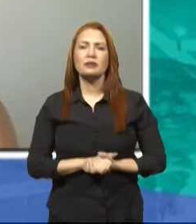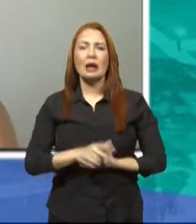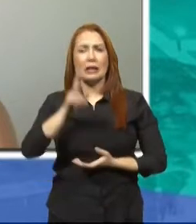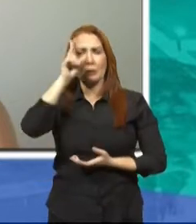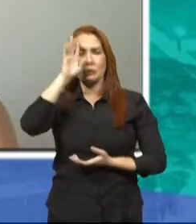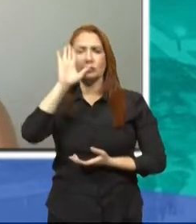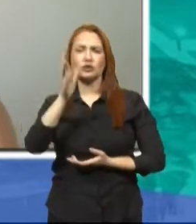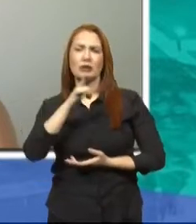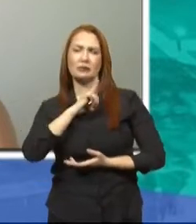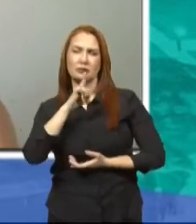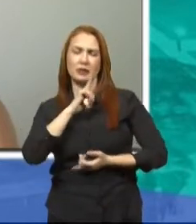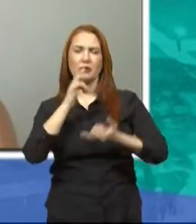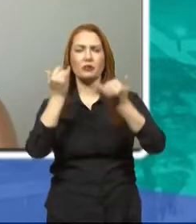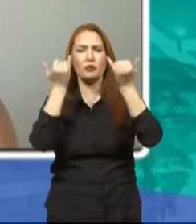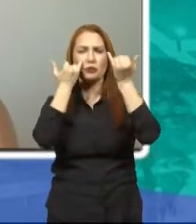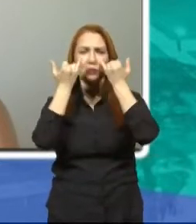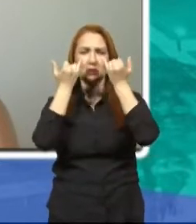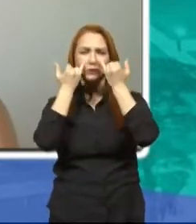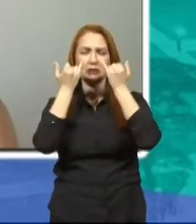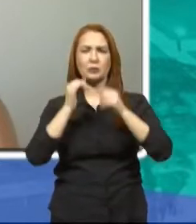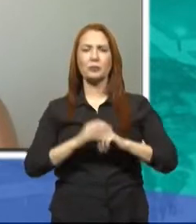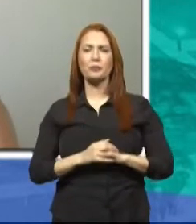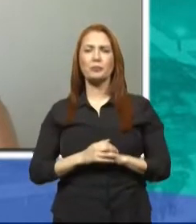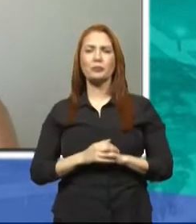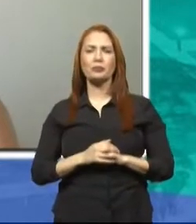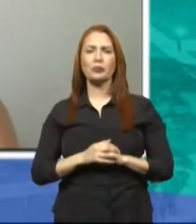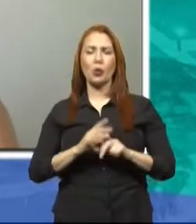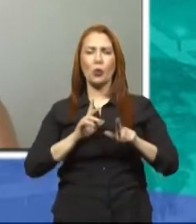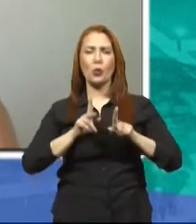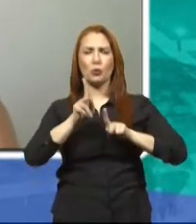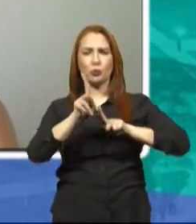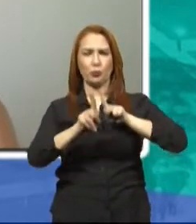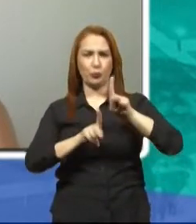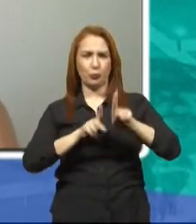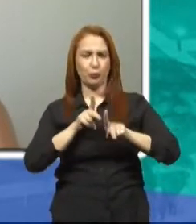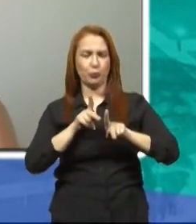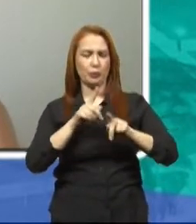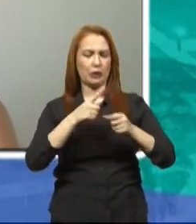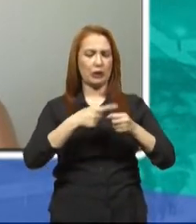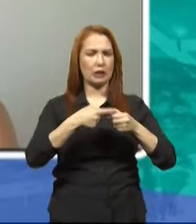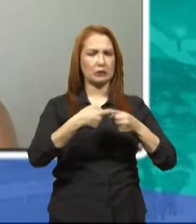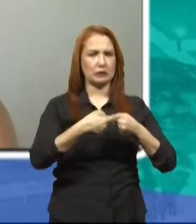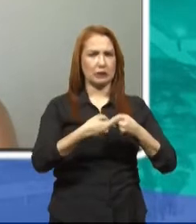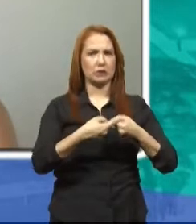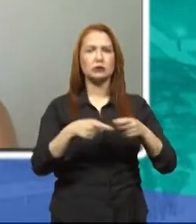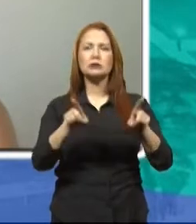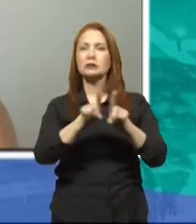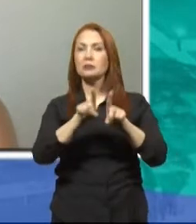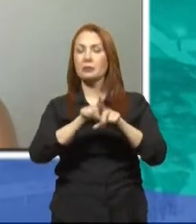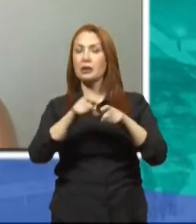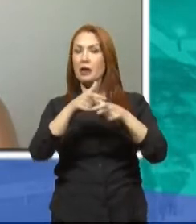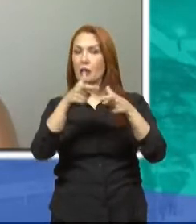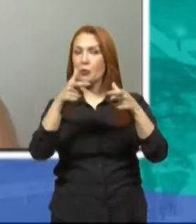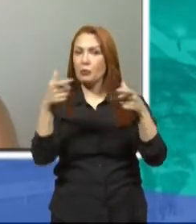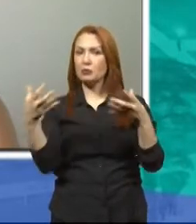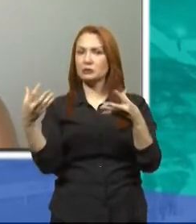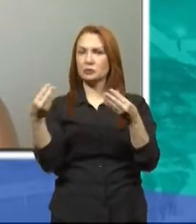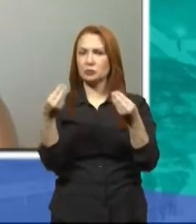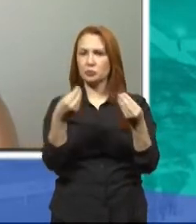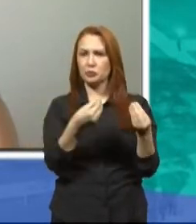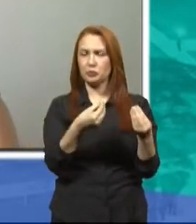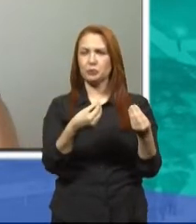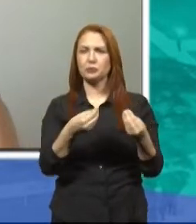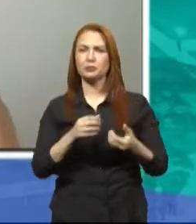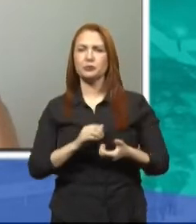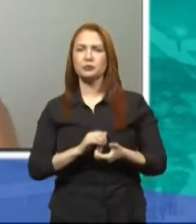aí, a população das cidades deve aumentar substancialmente. Quer dizer, está previsto algum aumento na